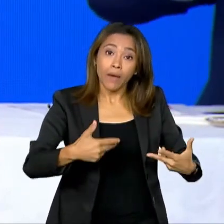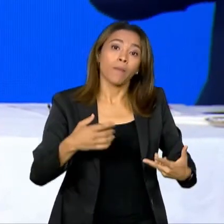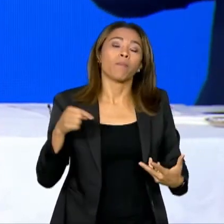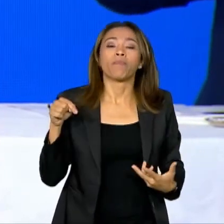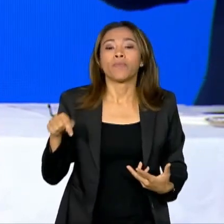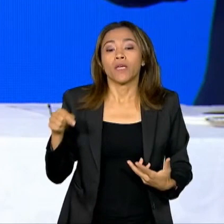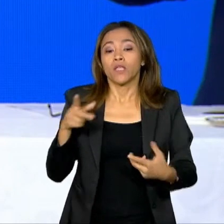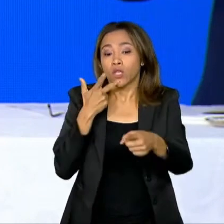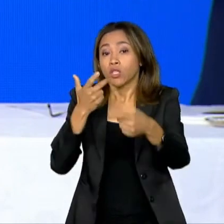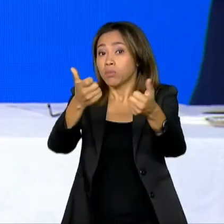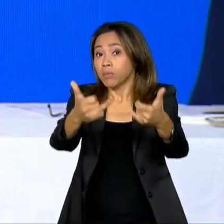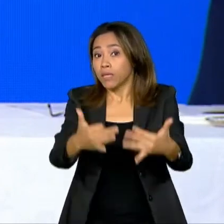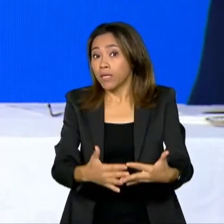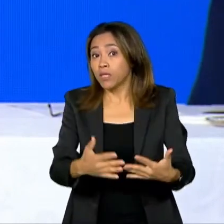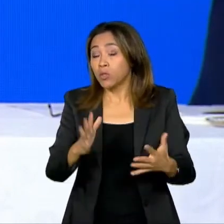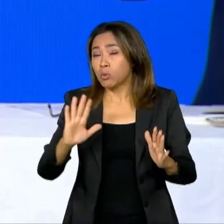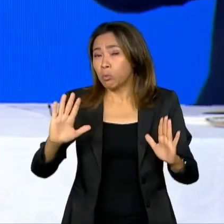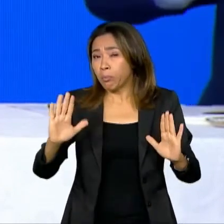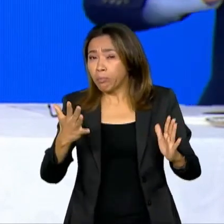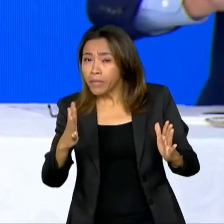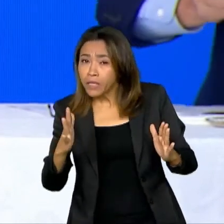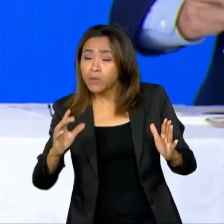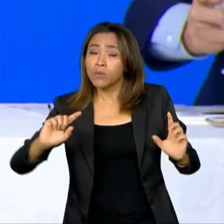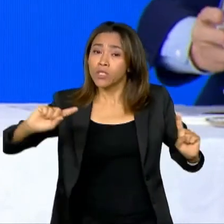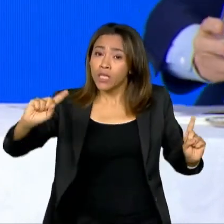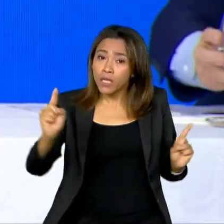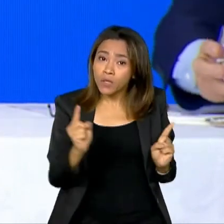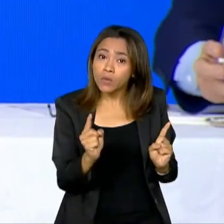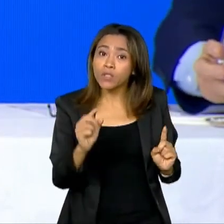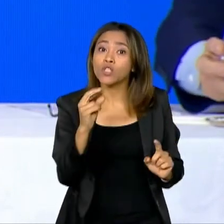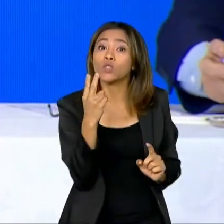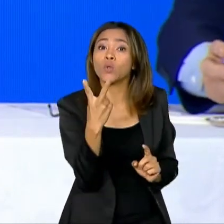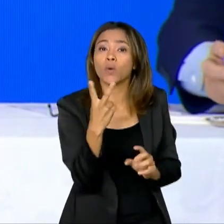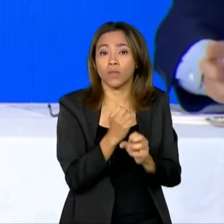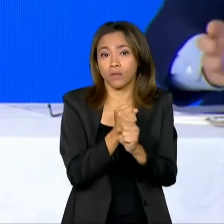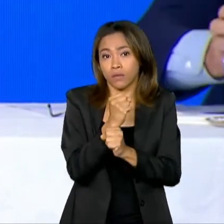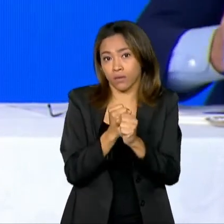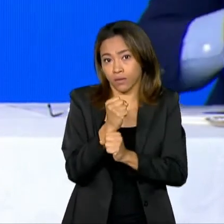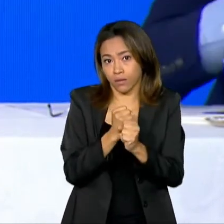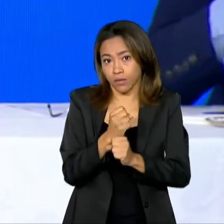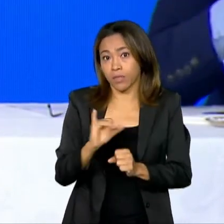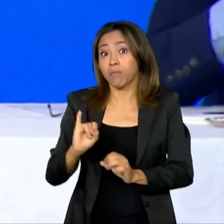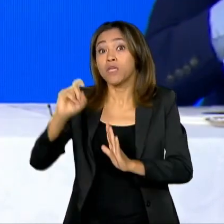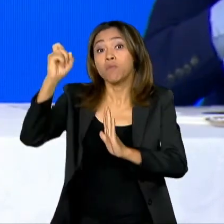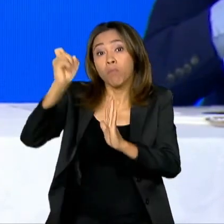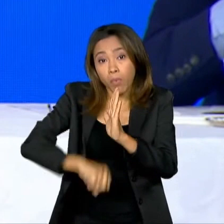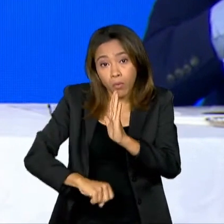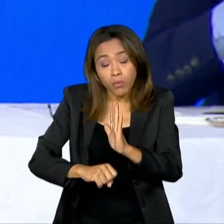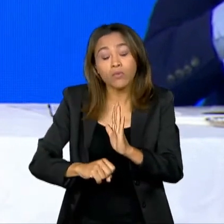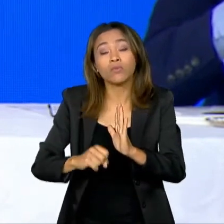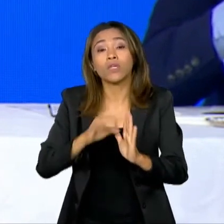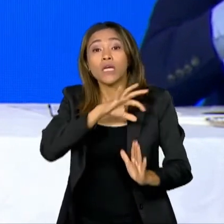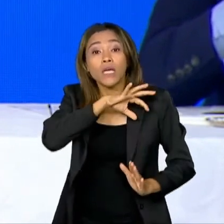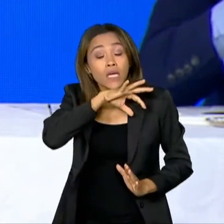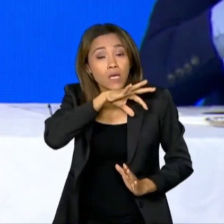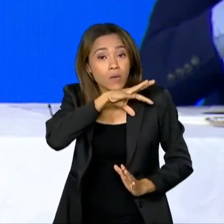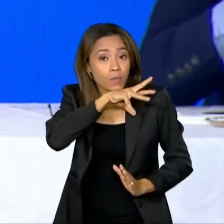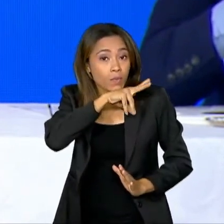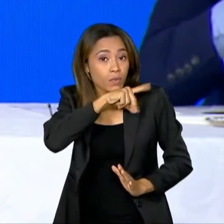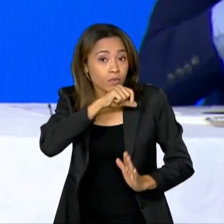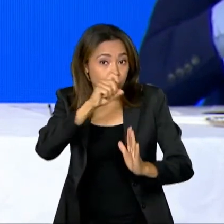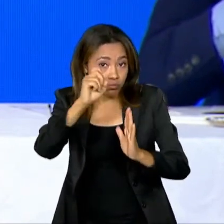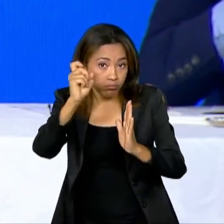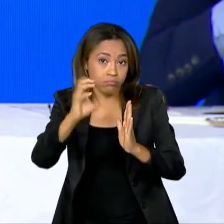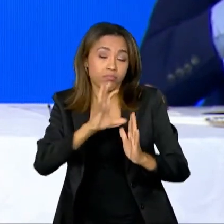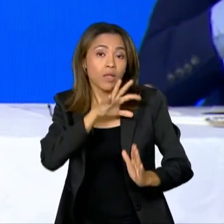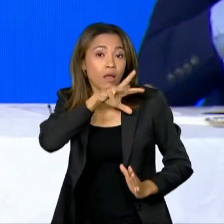em 2 anos. Então, redução de imposto de renda de pessoa jurídica, redução da